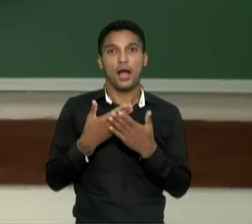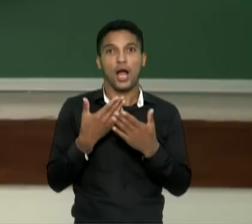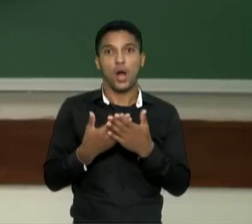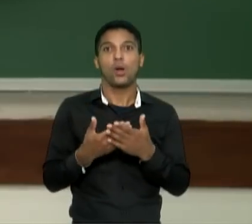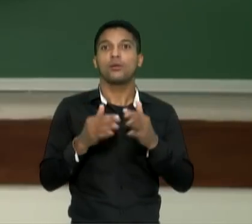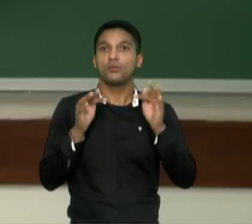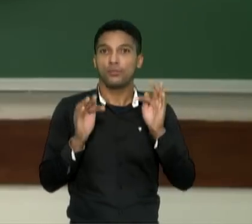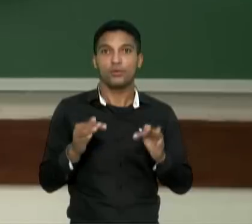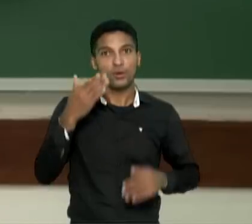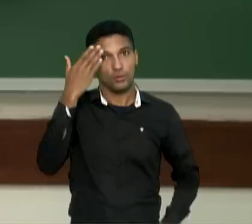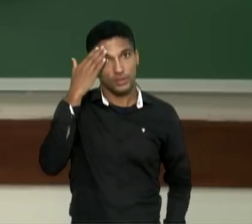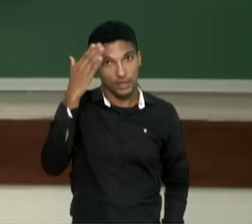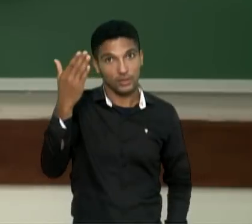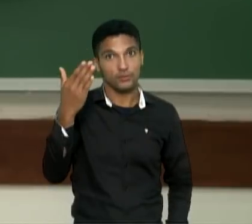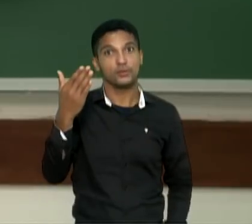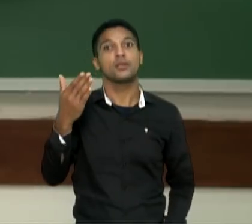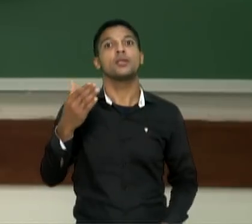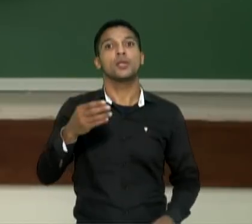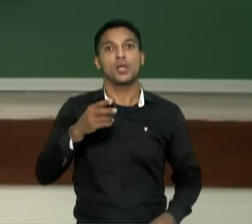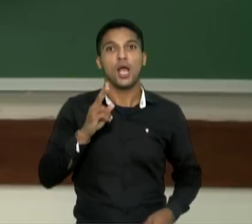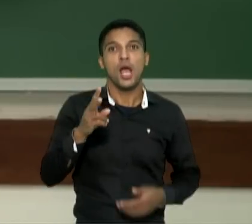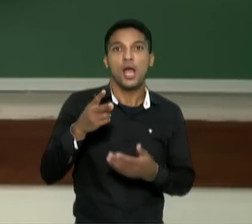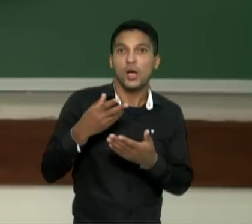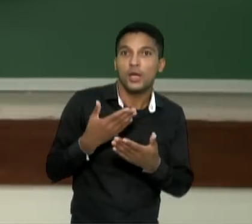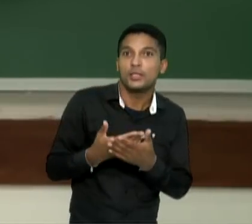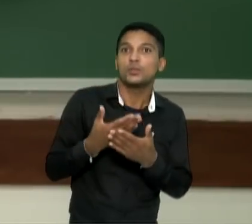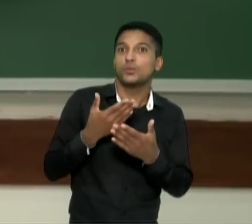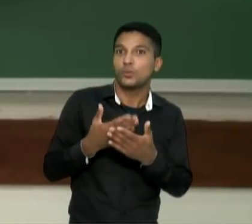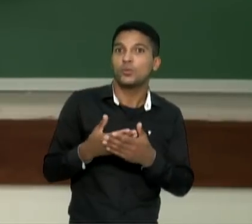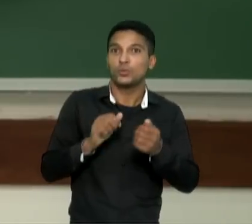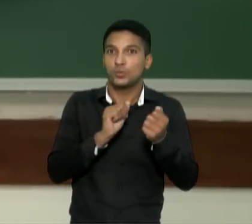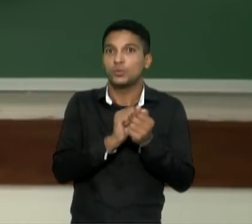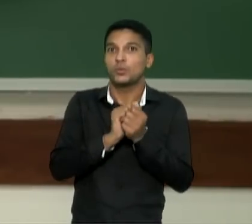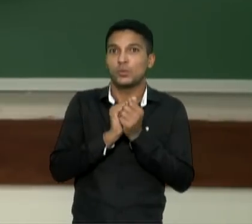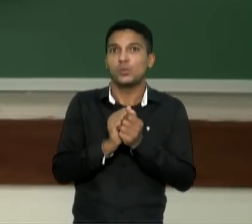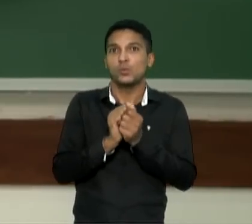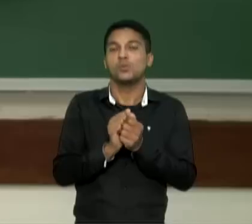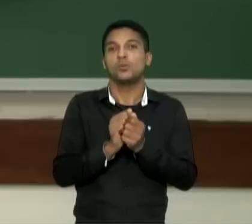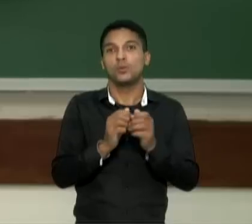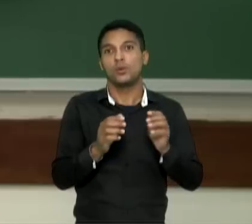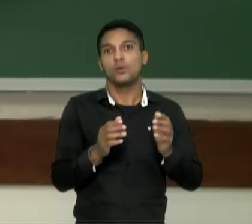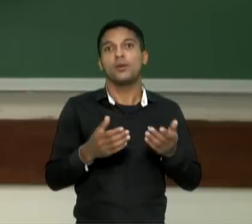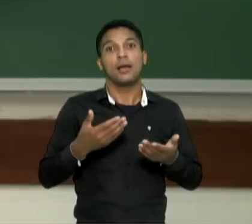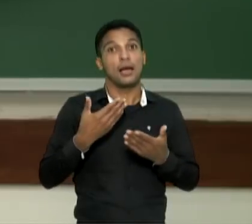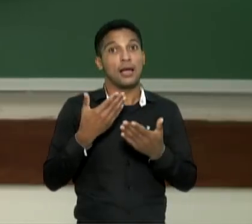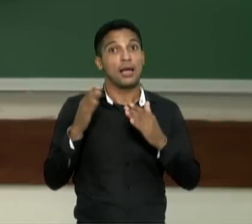quem viu até o final, não esqueçam de fazer lá as atividades no Classroom, espero vocês na